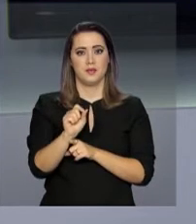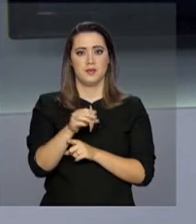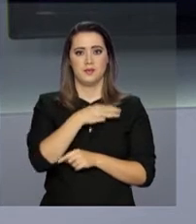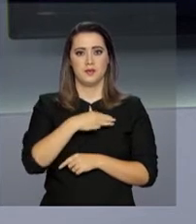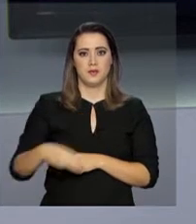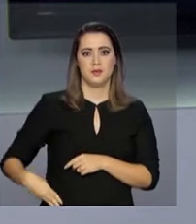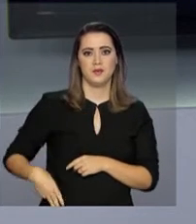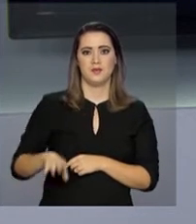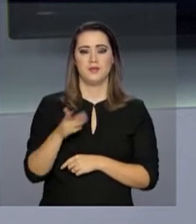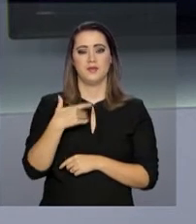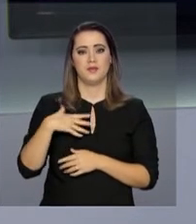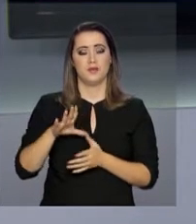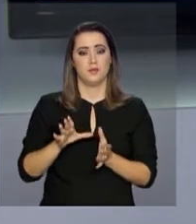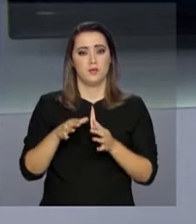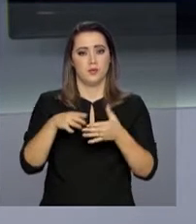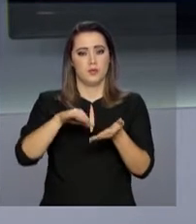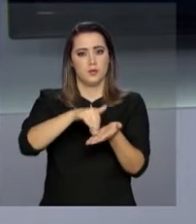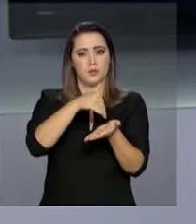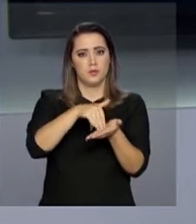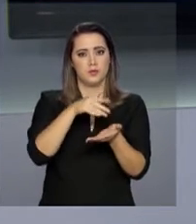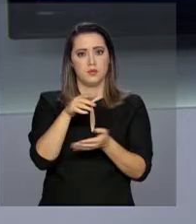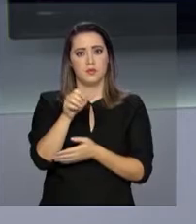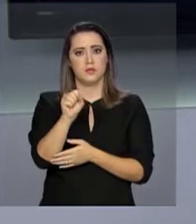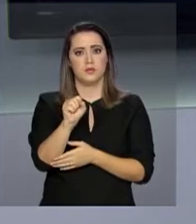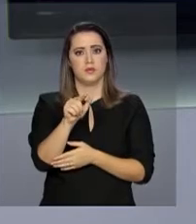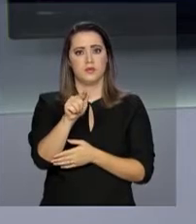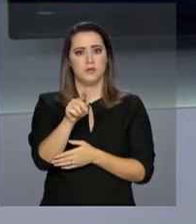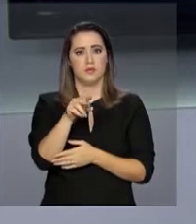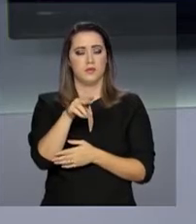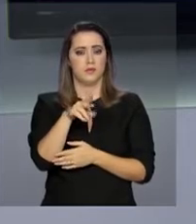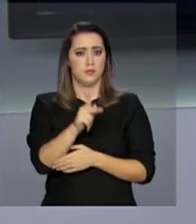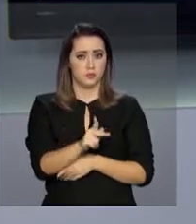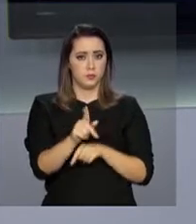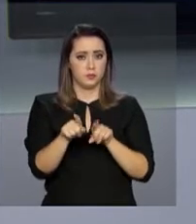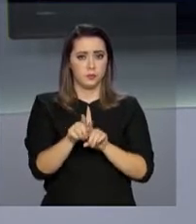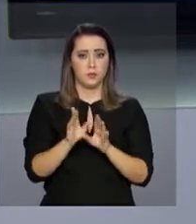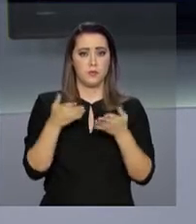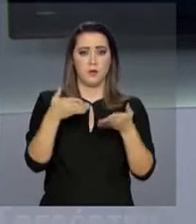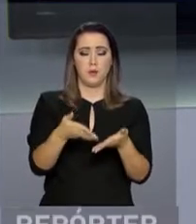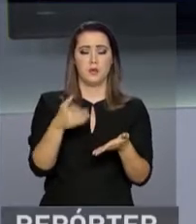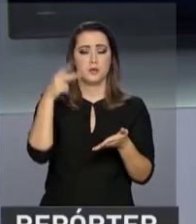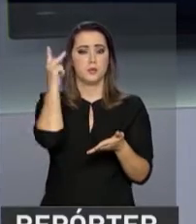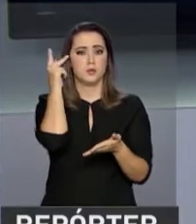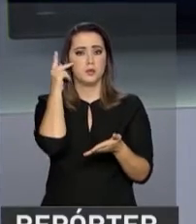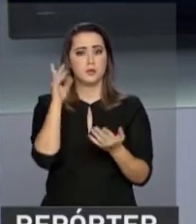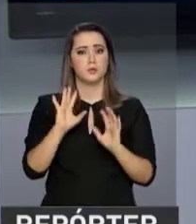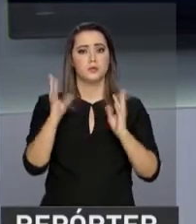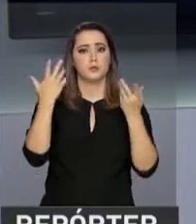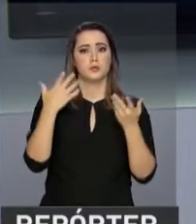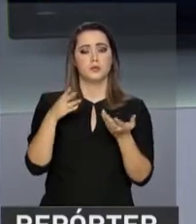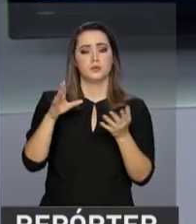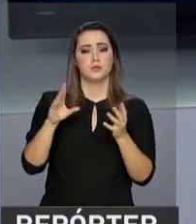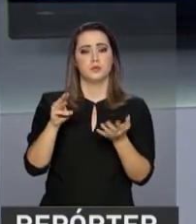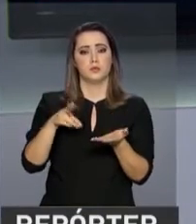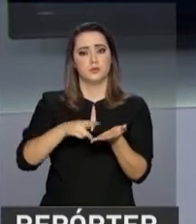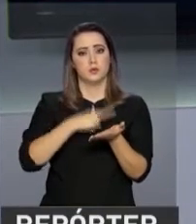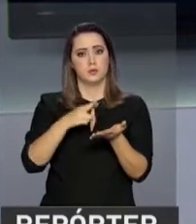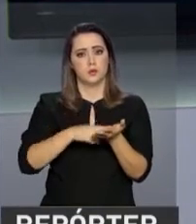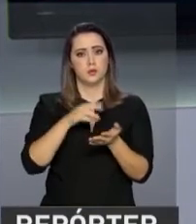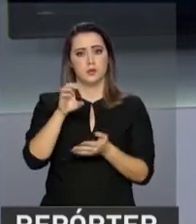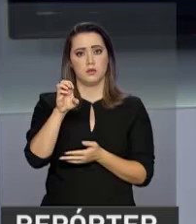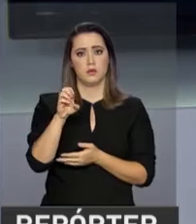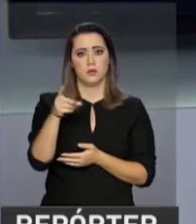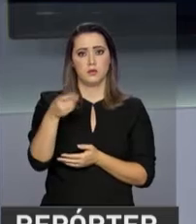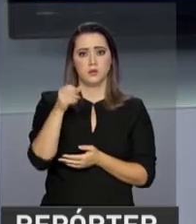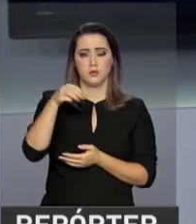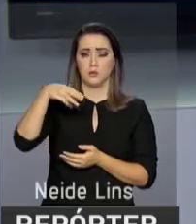O ministro-chefe da Secretaria-Geral da Presidência da República, Moreira Franco, participou em São Paulo de evento da revista Exame. O tema foi o